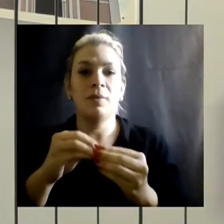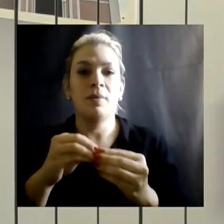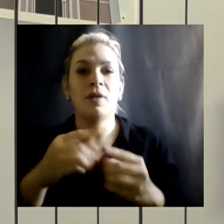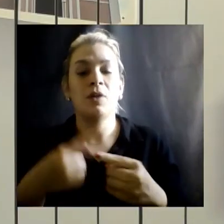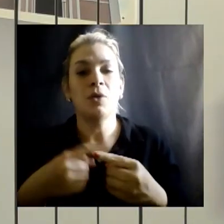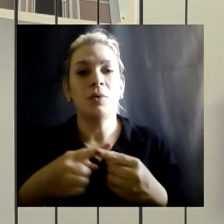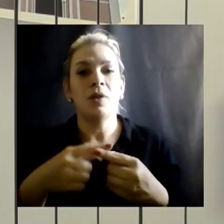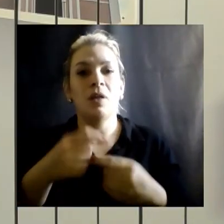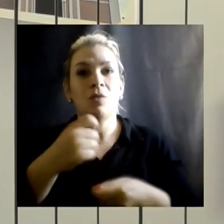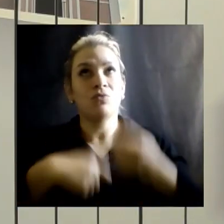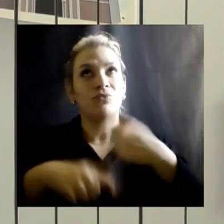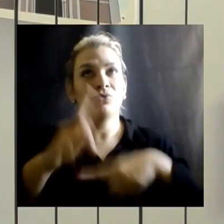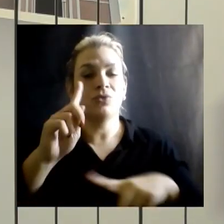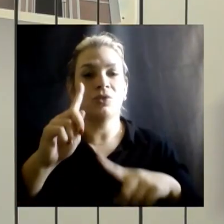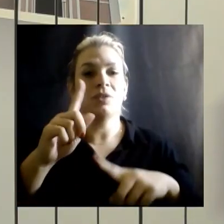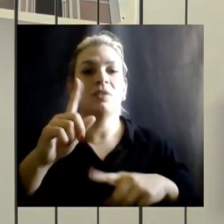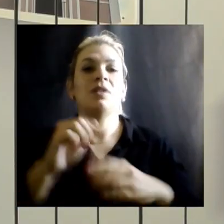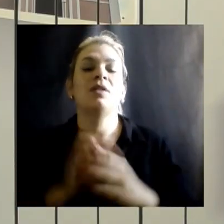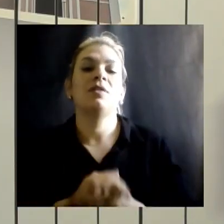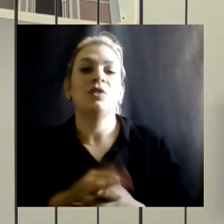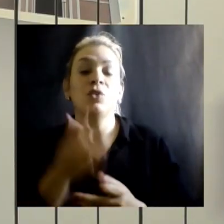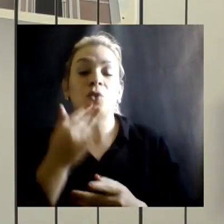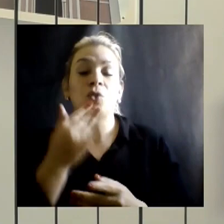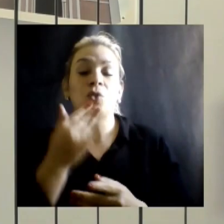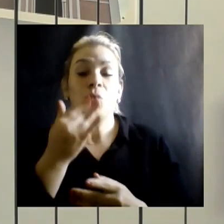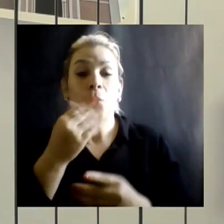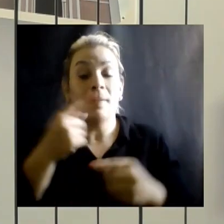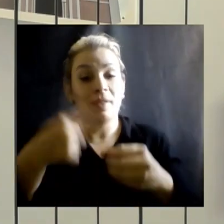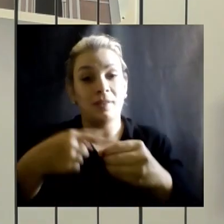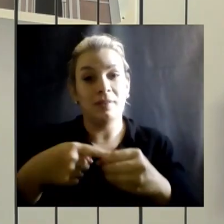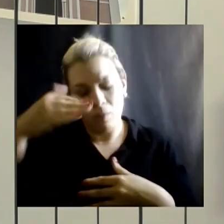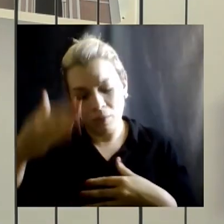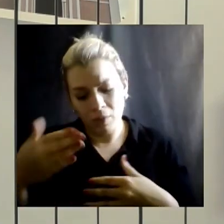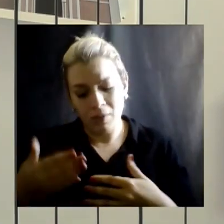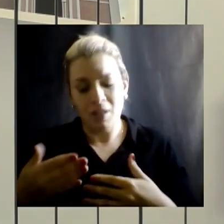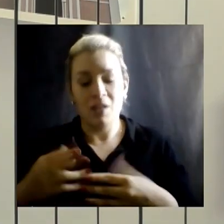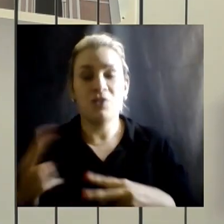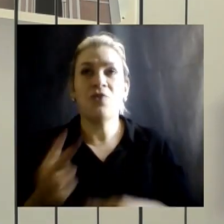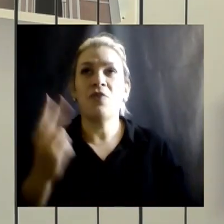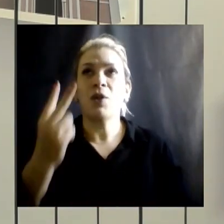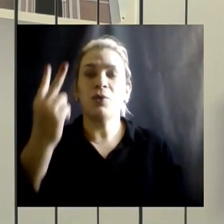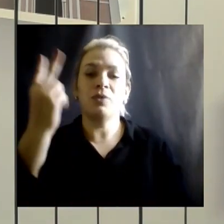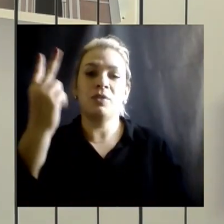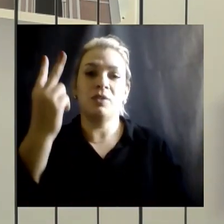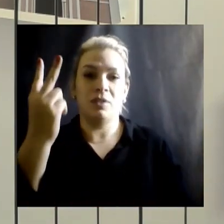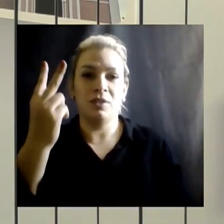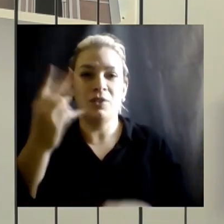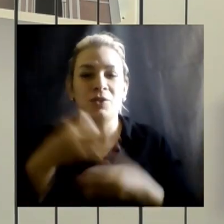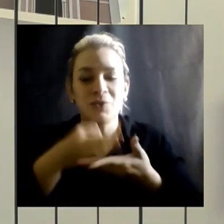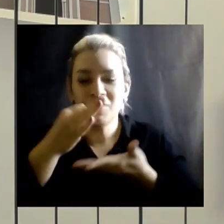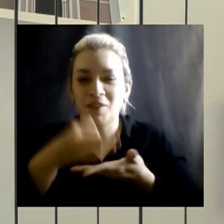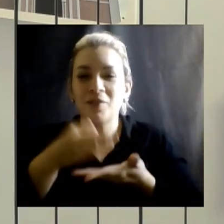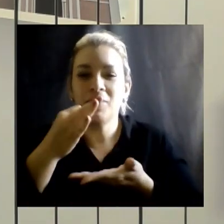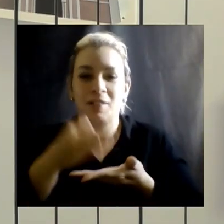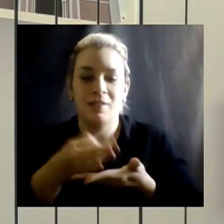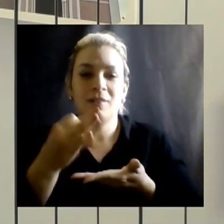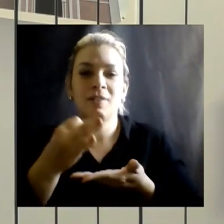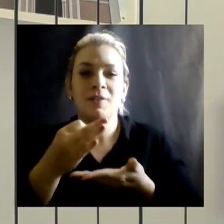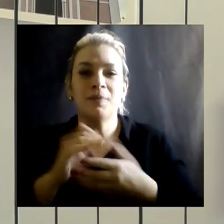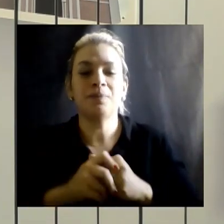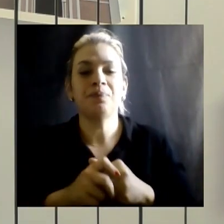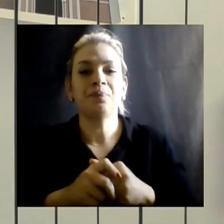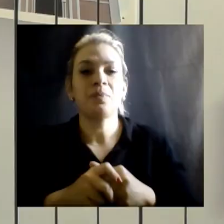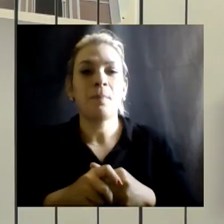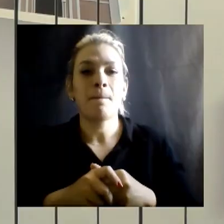da cidade. A homenagem destacou a valorização dos cafés especiais e o fortalecimento da